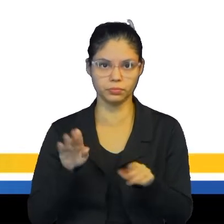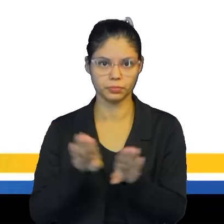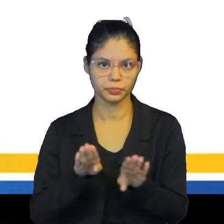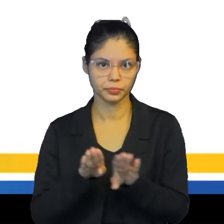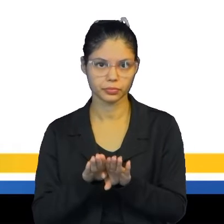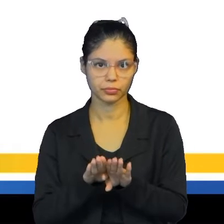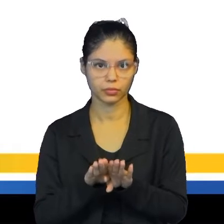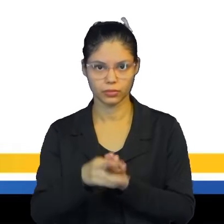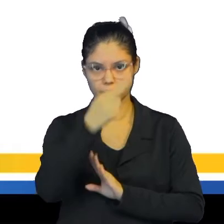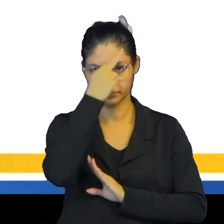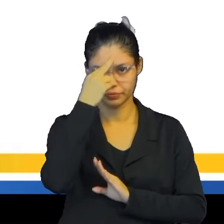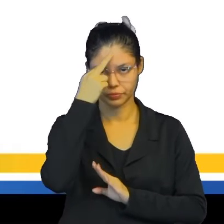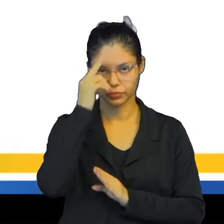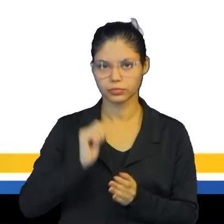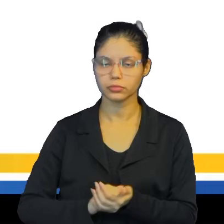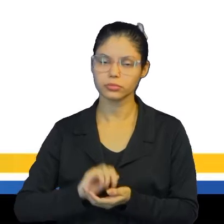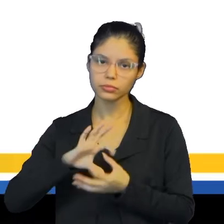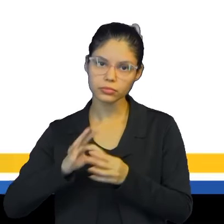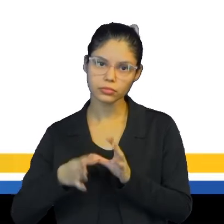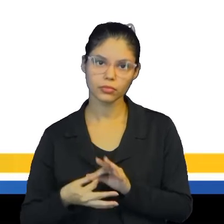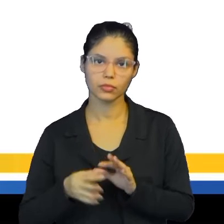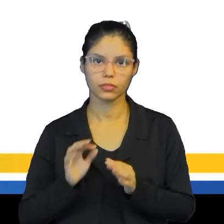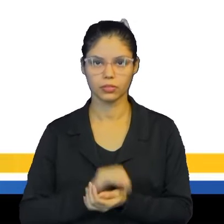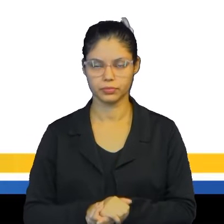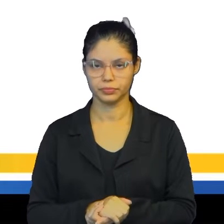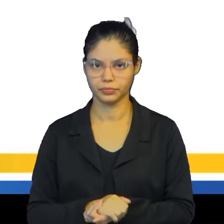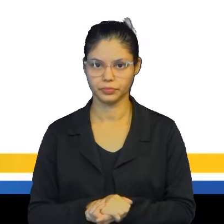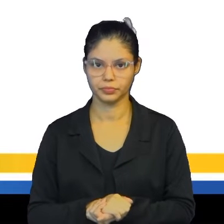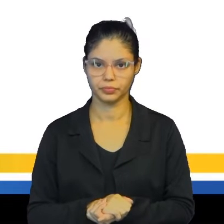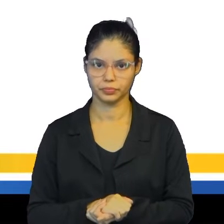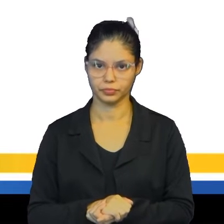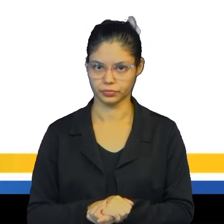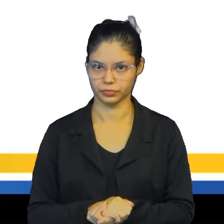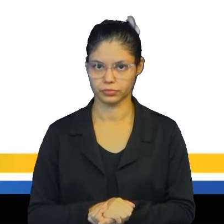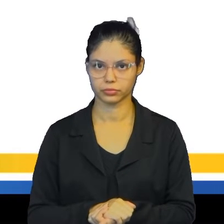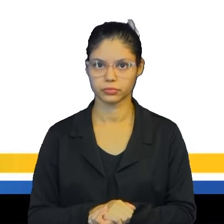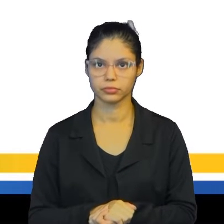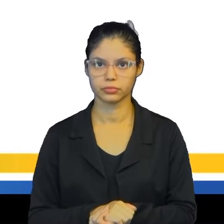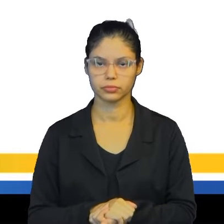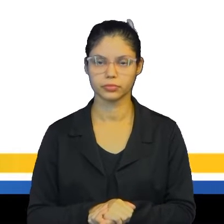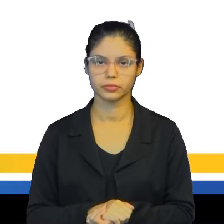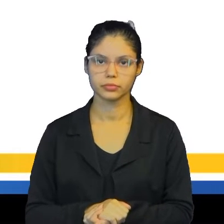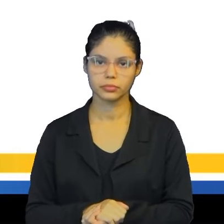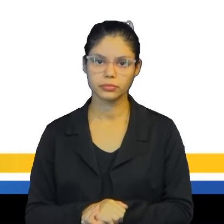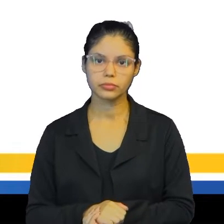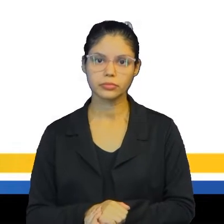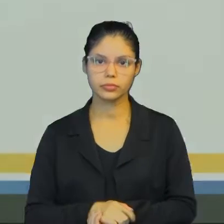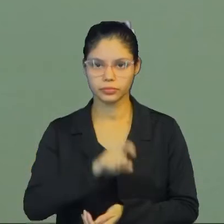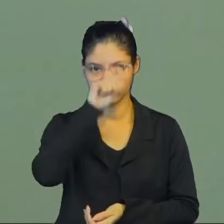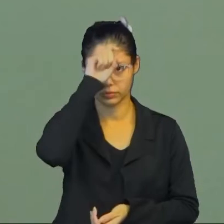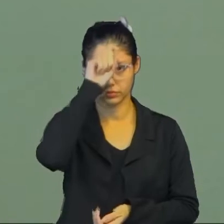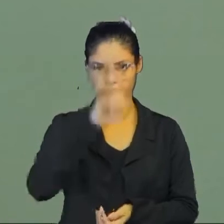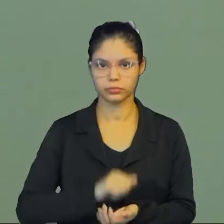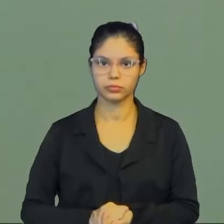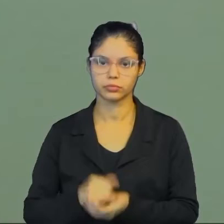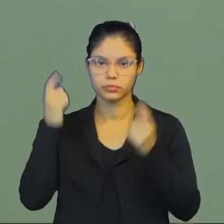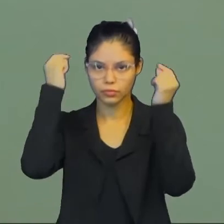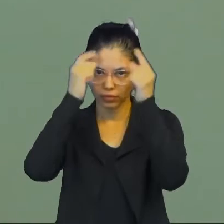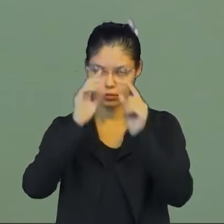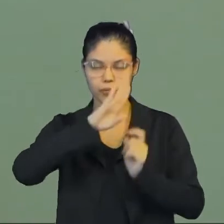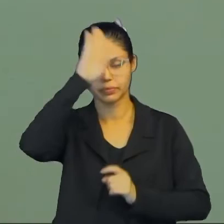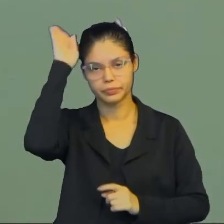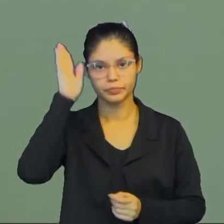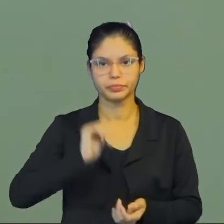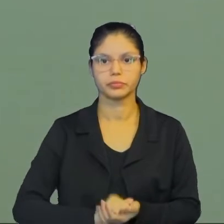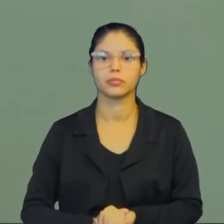trapeadas inseridas no contexto de vestimentas históricas desse povo, né? Então, os egípcios aí, gregos e